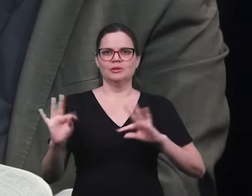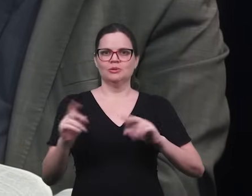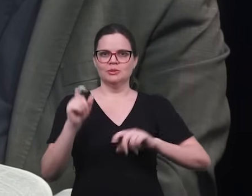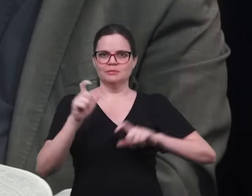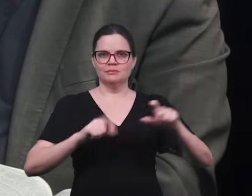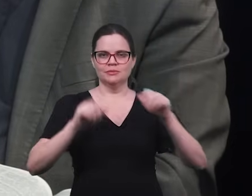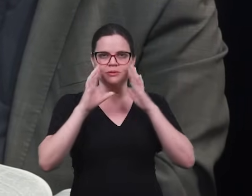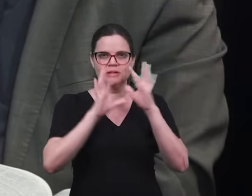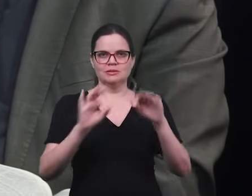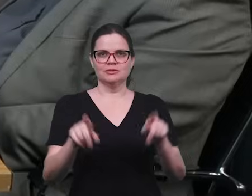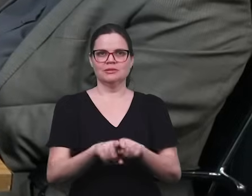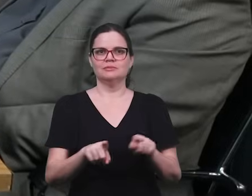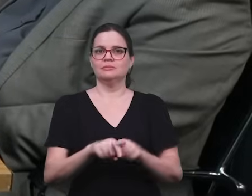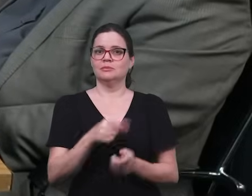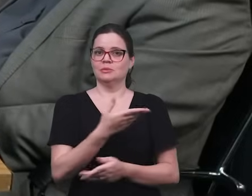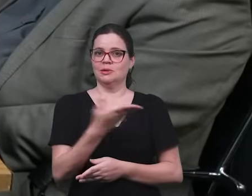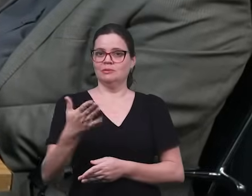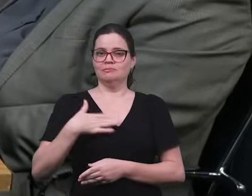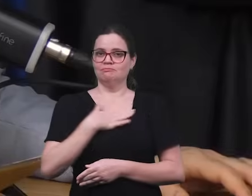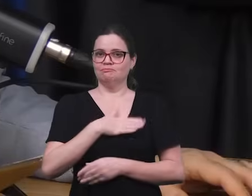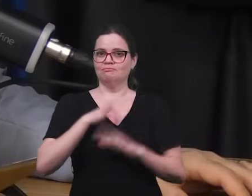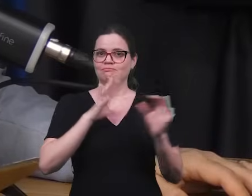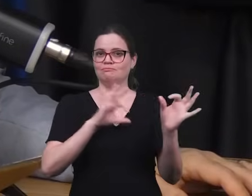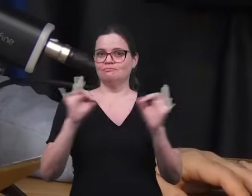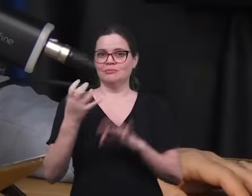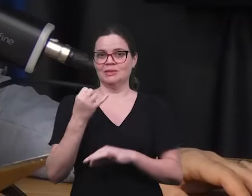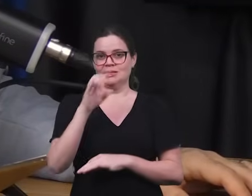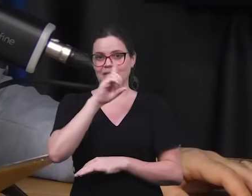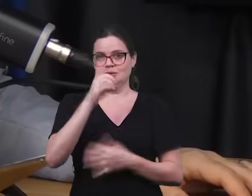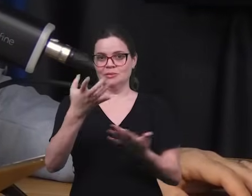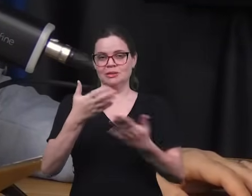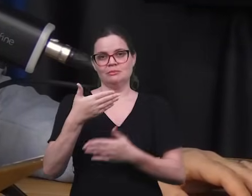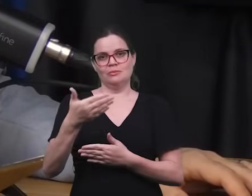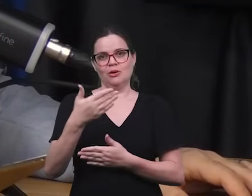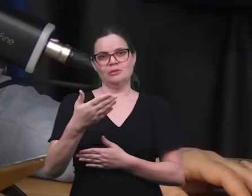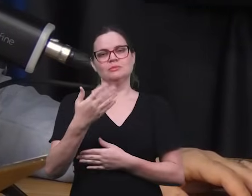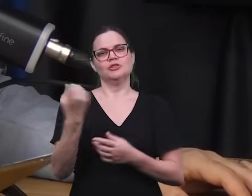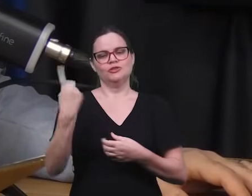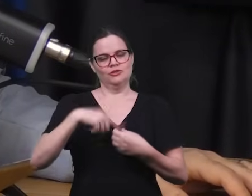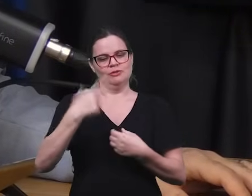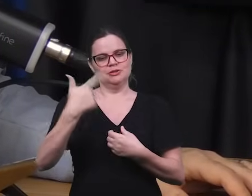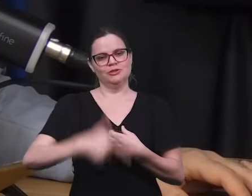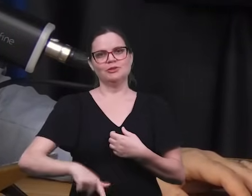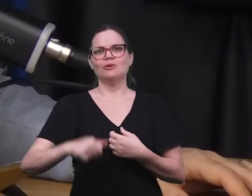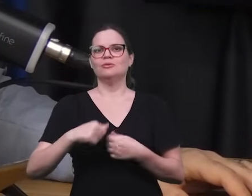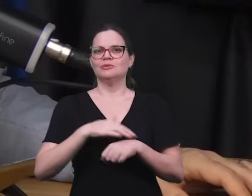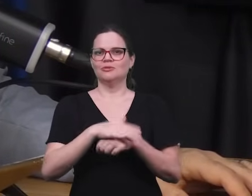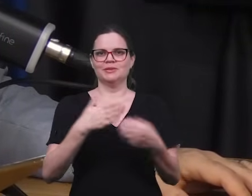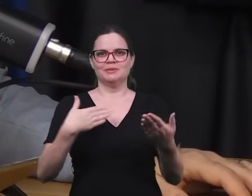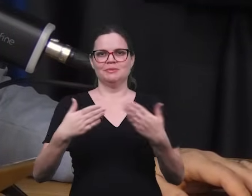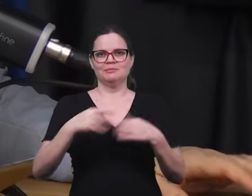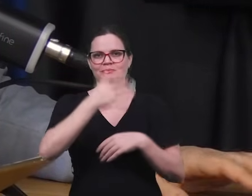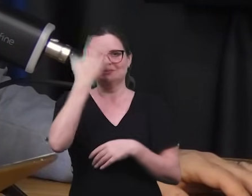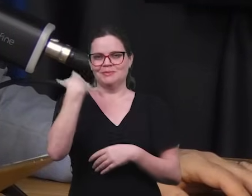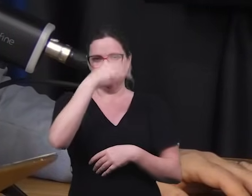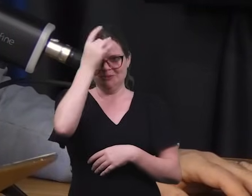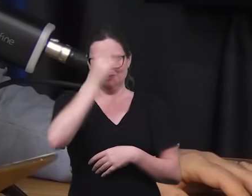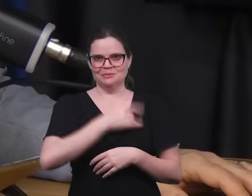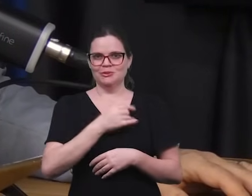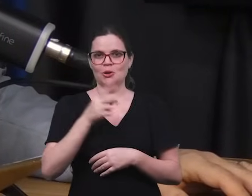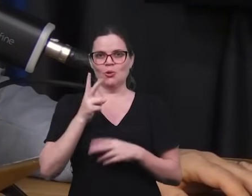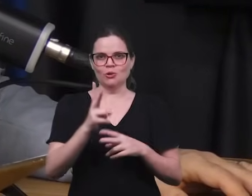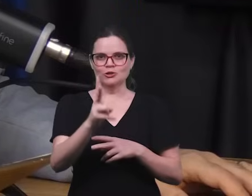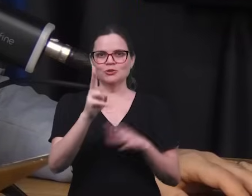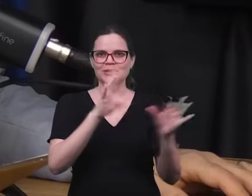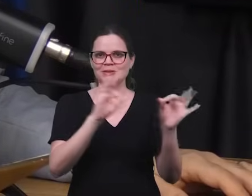todos os irmãos. Para você que está nos assistindo, se Deus quiser, semana que vem a gente volta com mais uma edição desse programa, Batismo com o Espírito